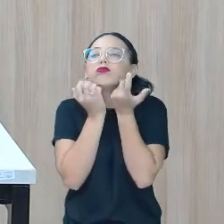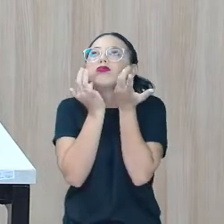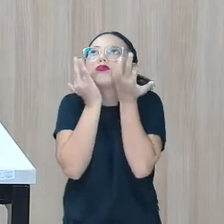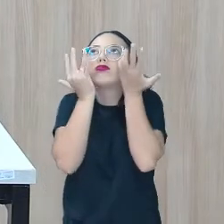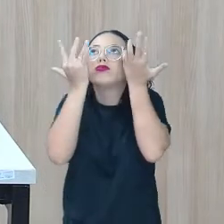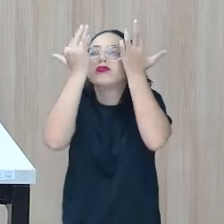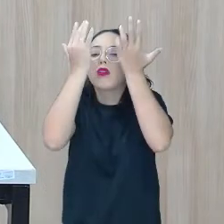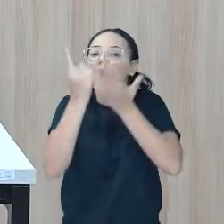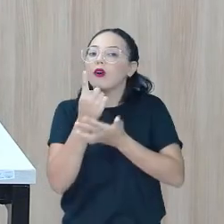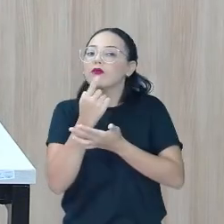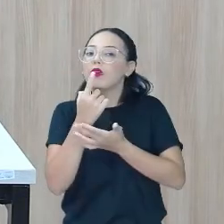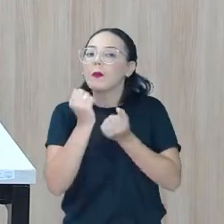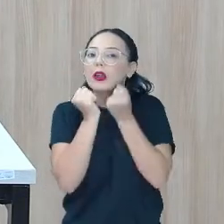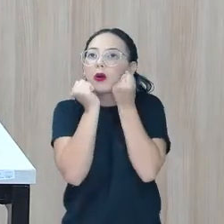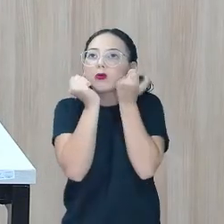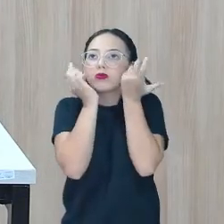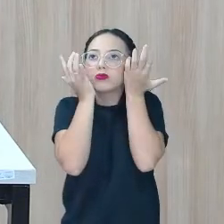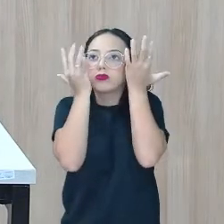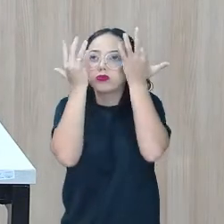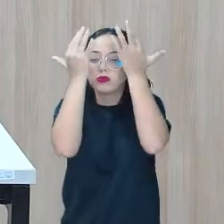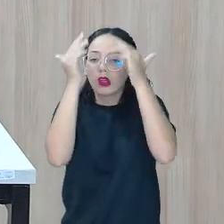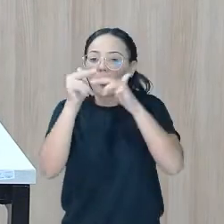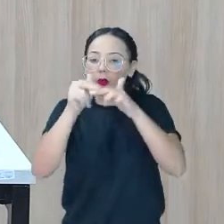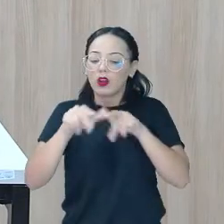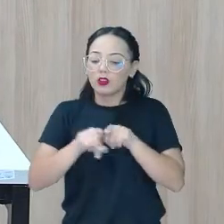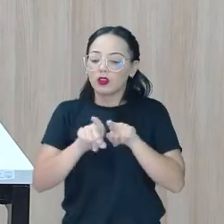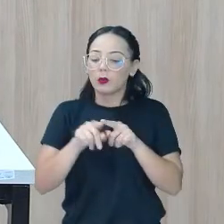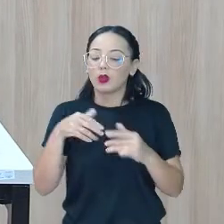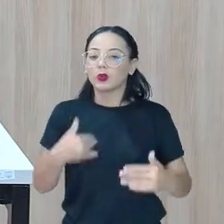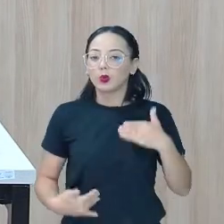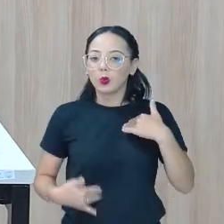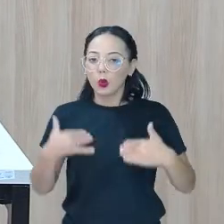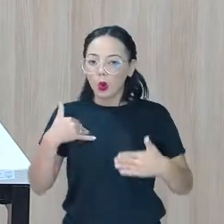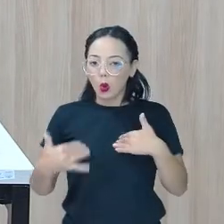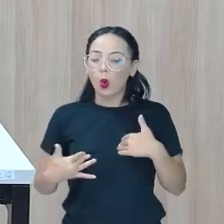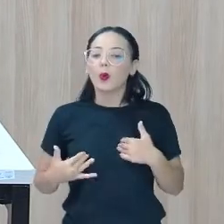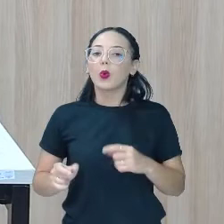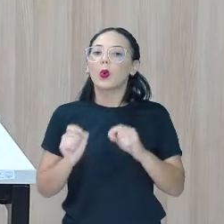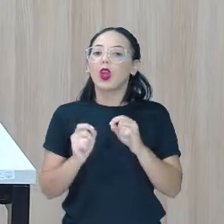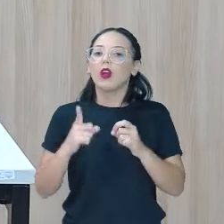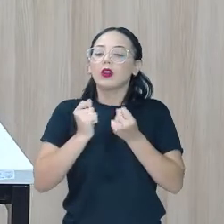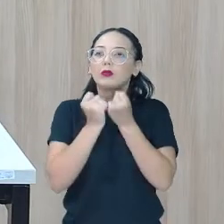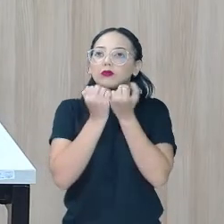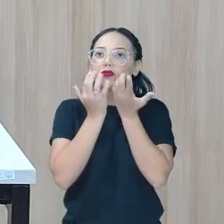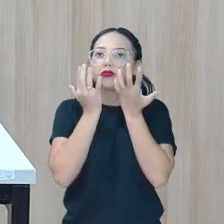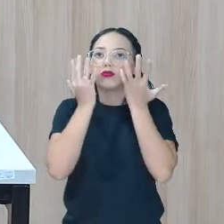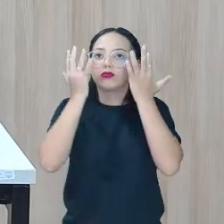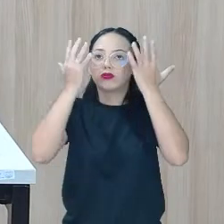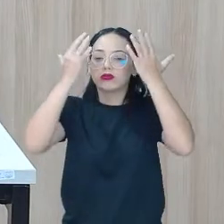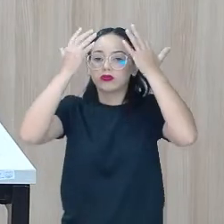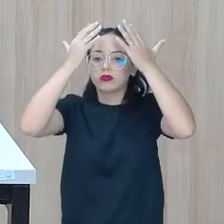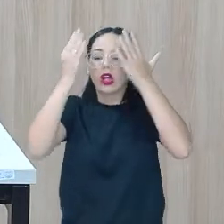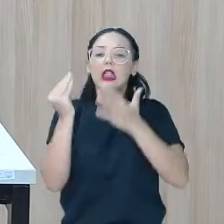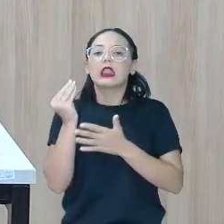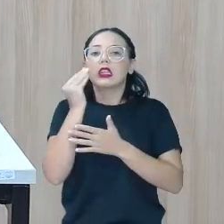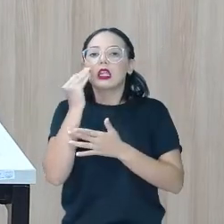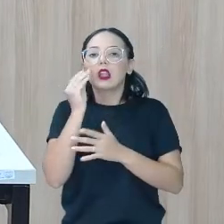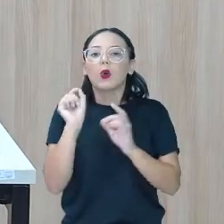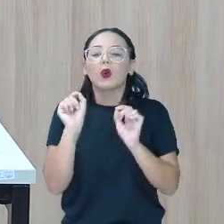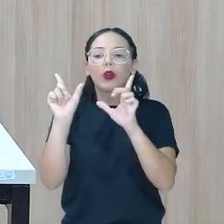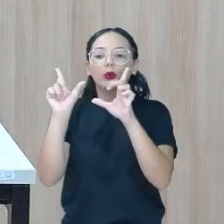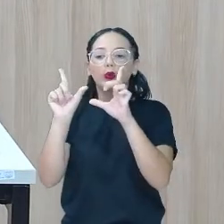vermelho, porque a questão aí do corpo também irrigar essa parte do corpo para tentar diminuir